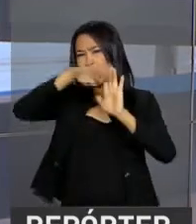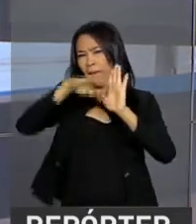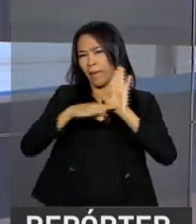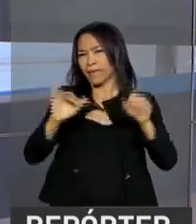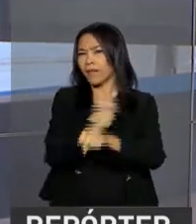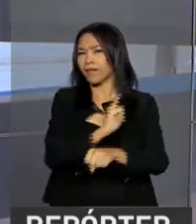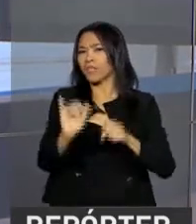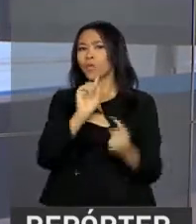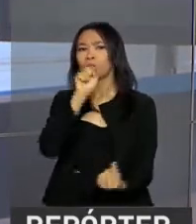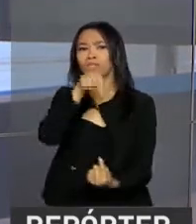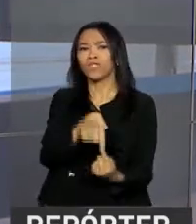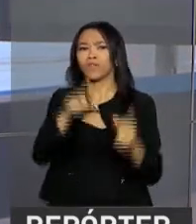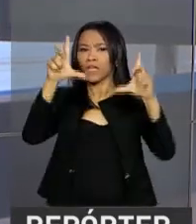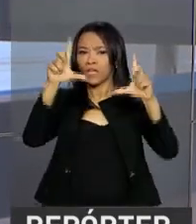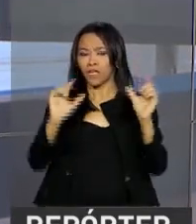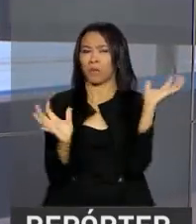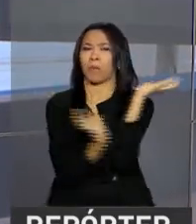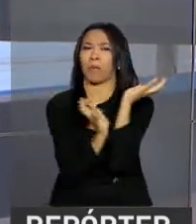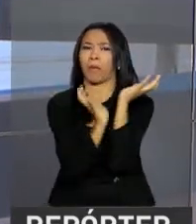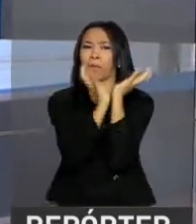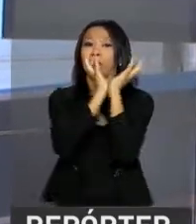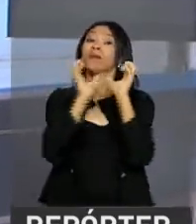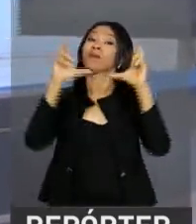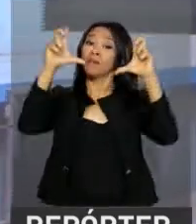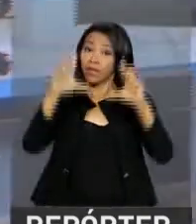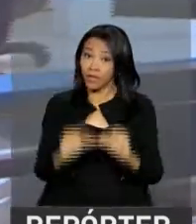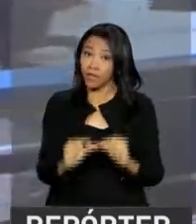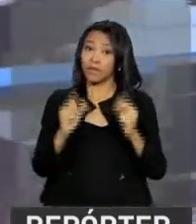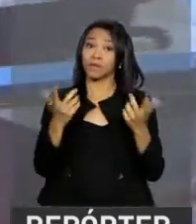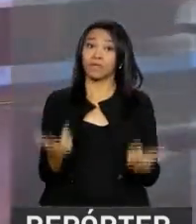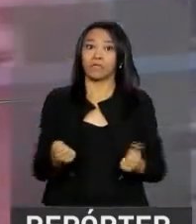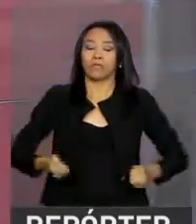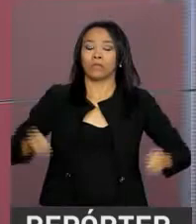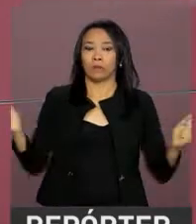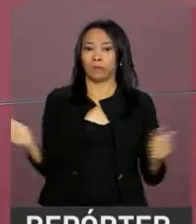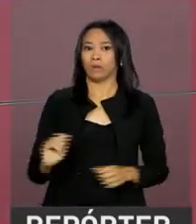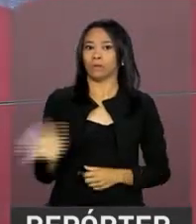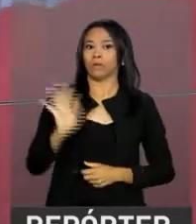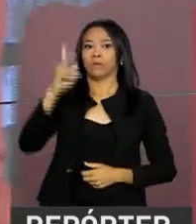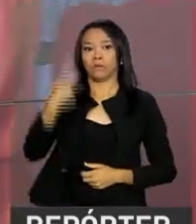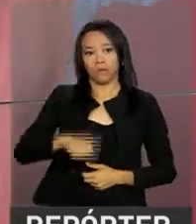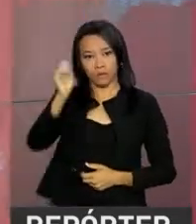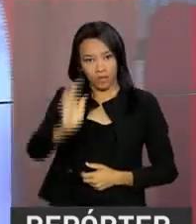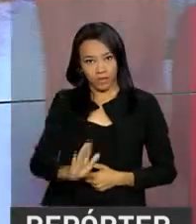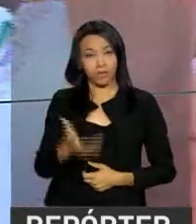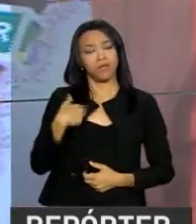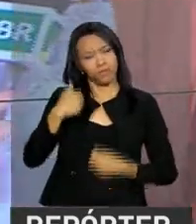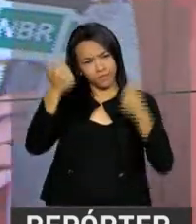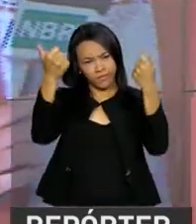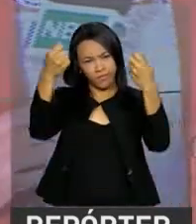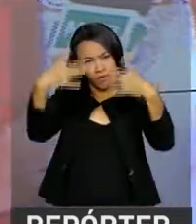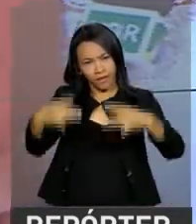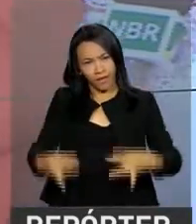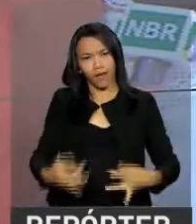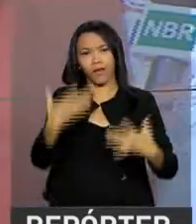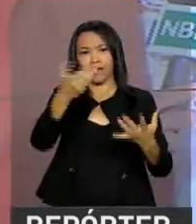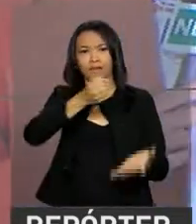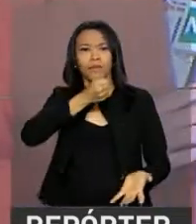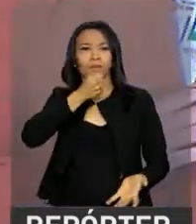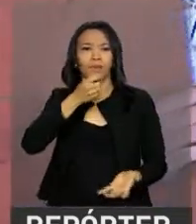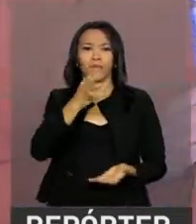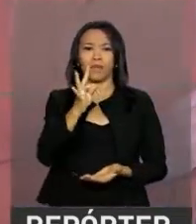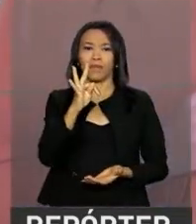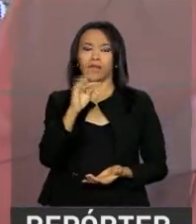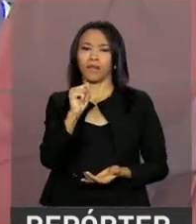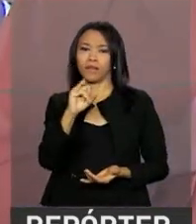e o custo da produção no brasil onde está o palácio do planalto onde está repórter thaíssa disse que vai trazer pra gente as informações sobre esse